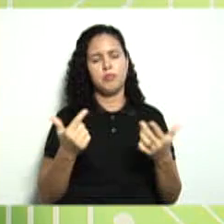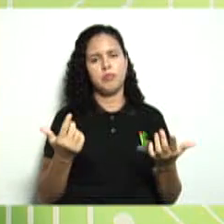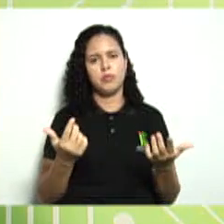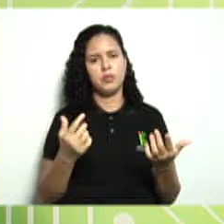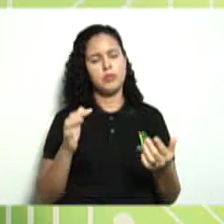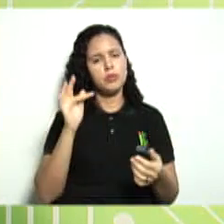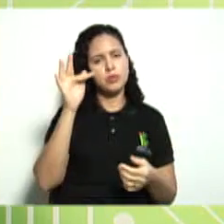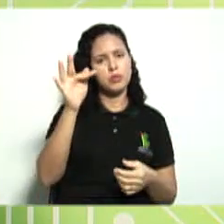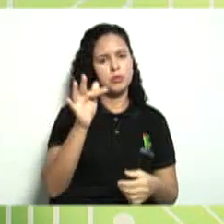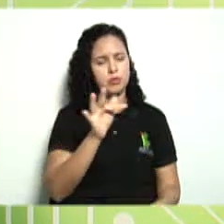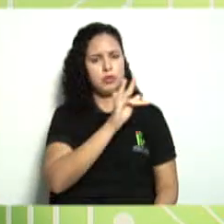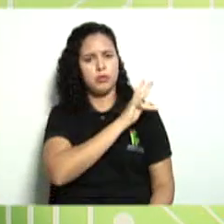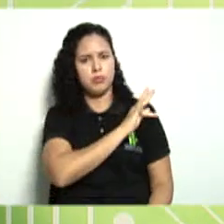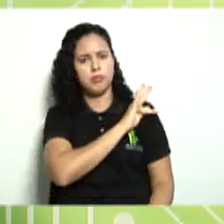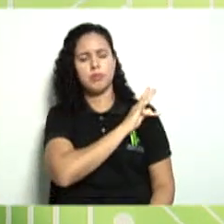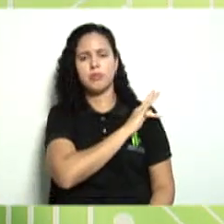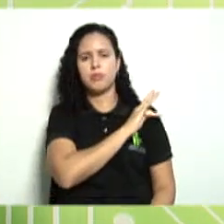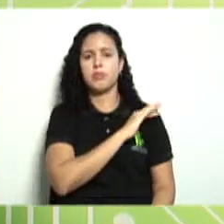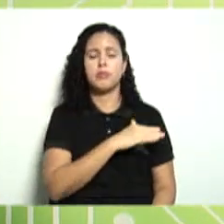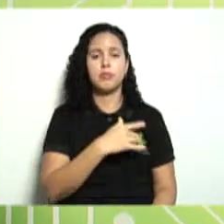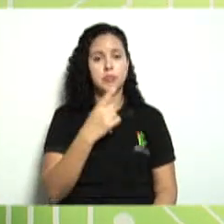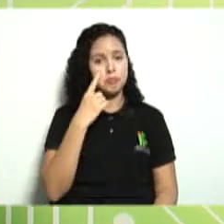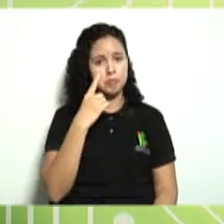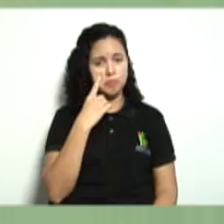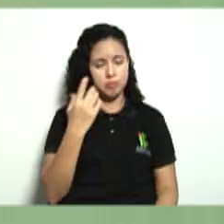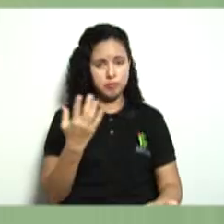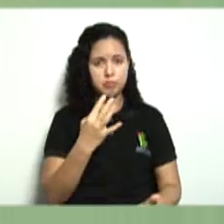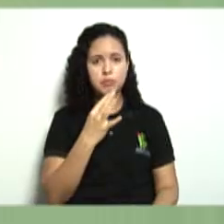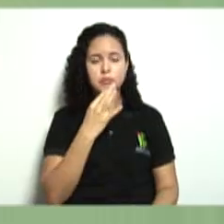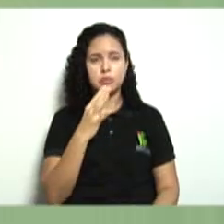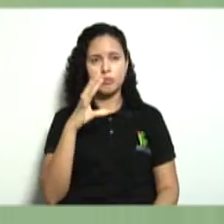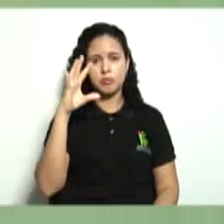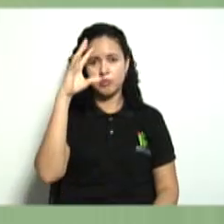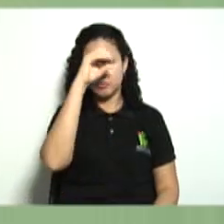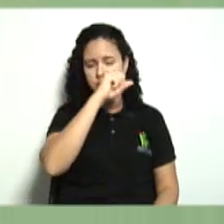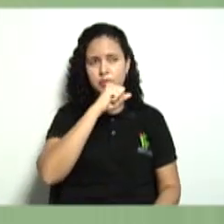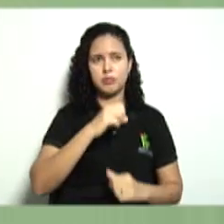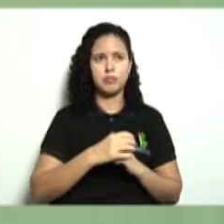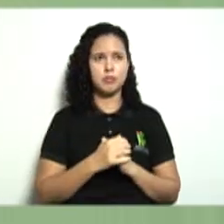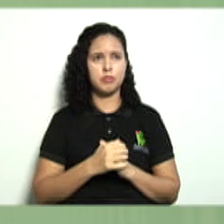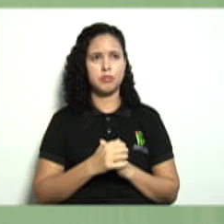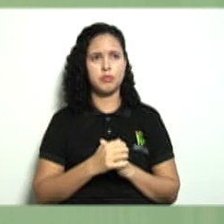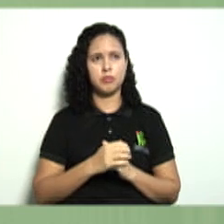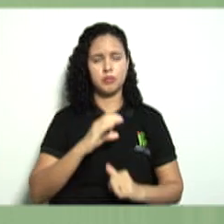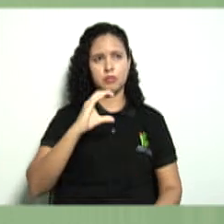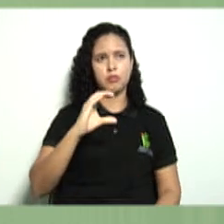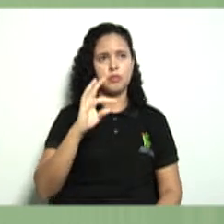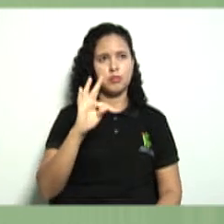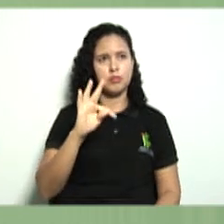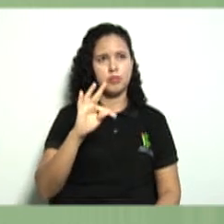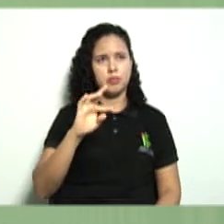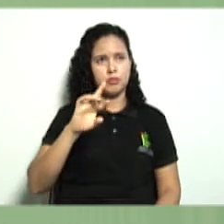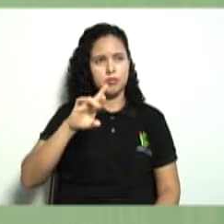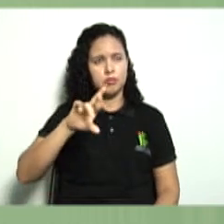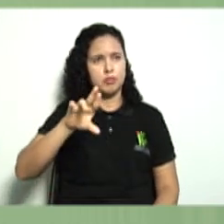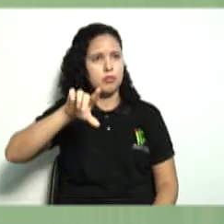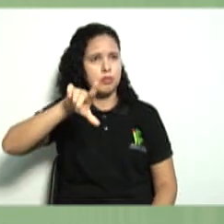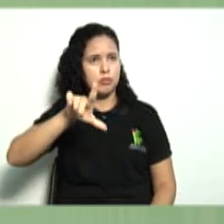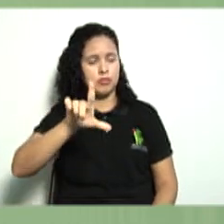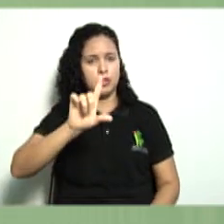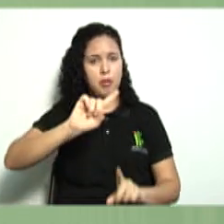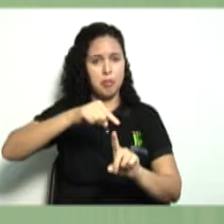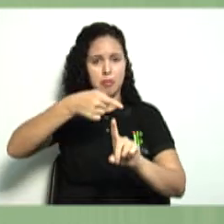graduação, enfim, ok? Então vamos conhecer elas. Por exemplo, quando você faz, por exemplo, o Ctrl+C, você está dizendo para o computador que você